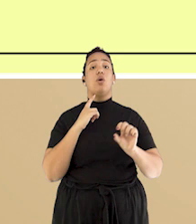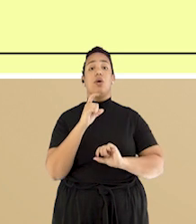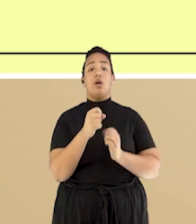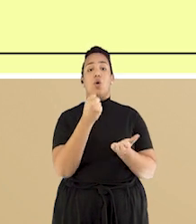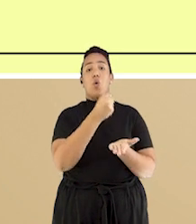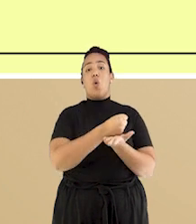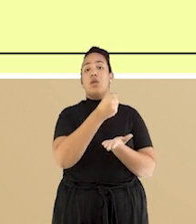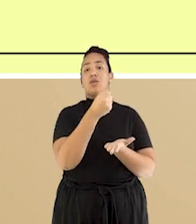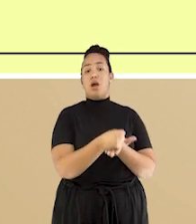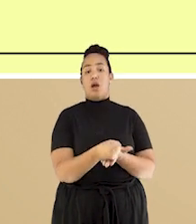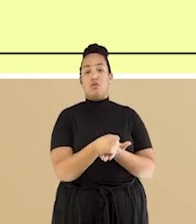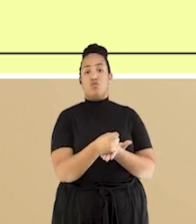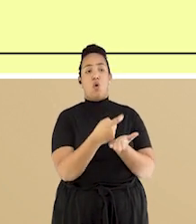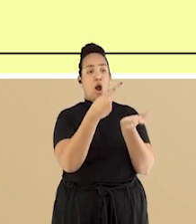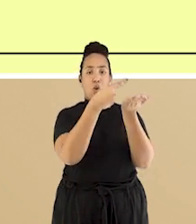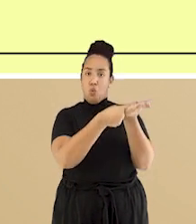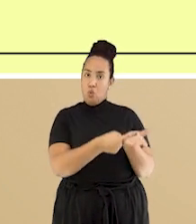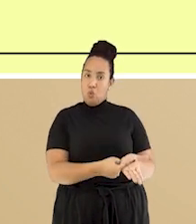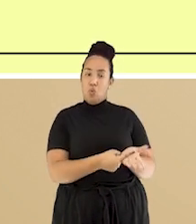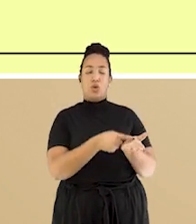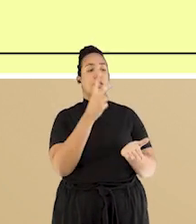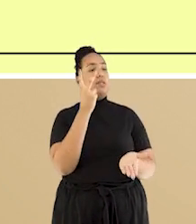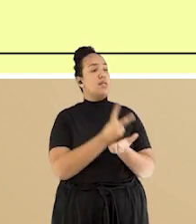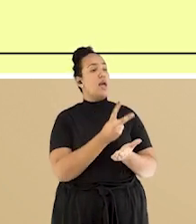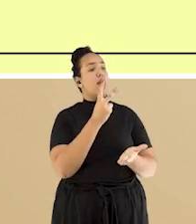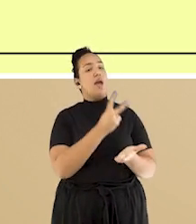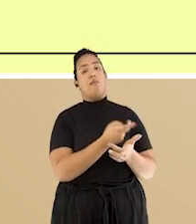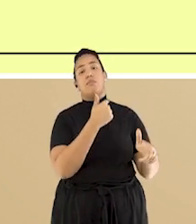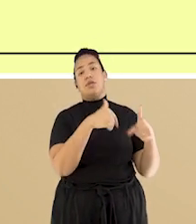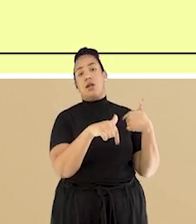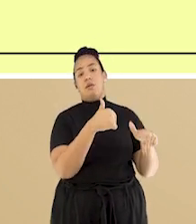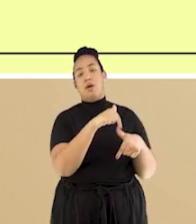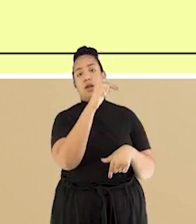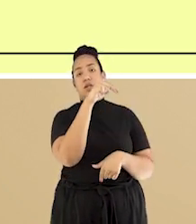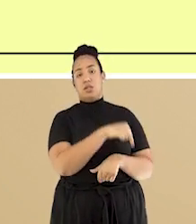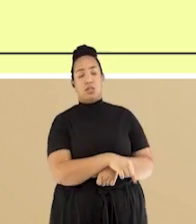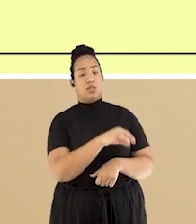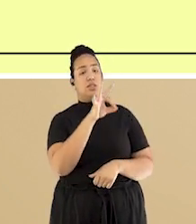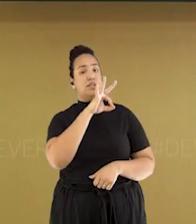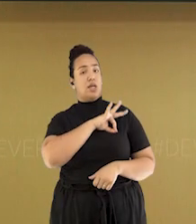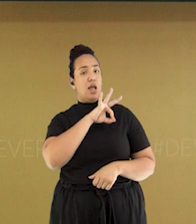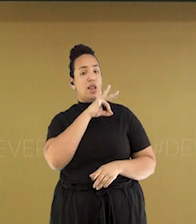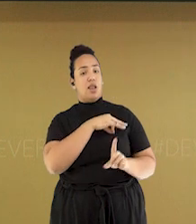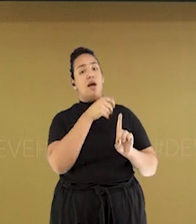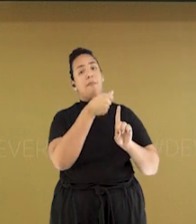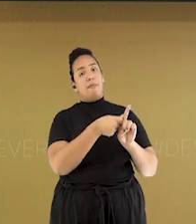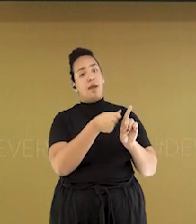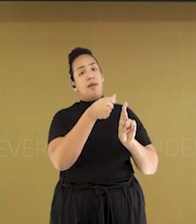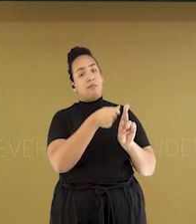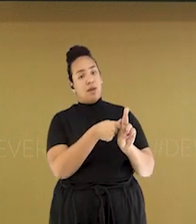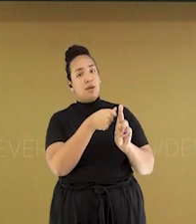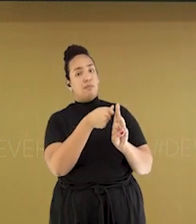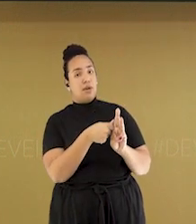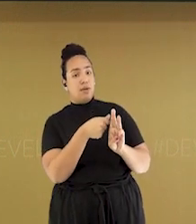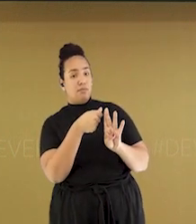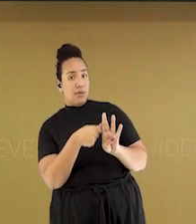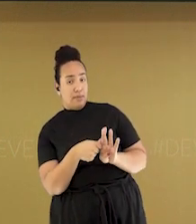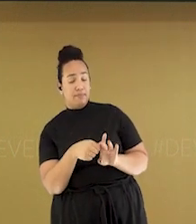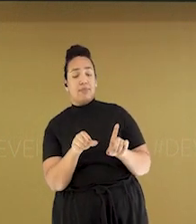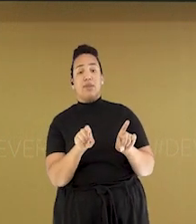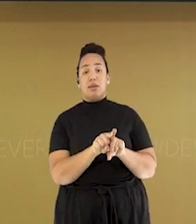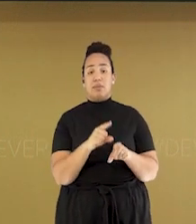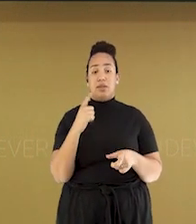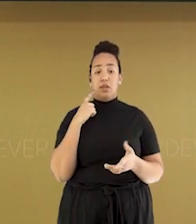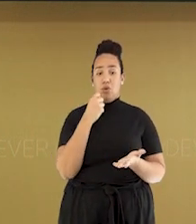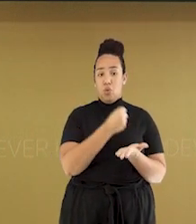de que essa pessoa sempre trabalhará para o patrão e receberá todos os meses. Existe o contrato e também existe